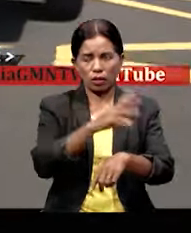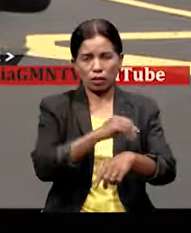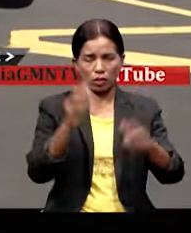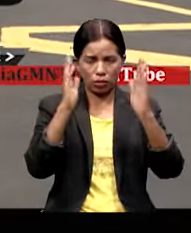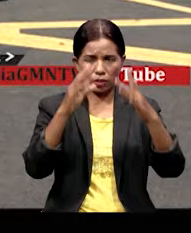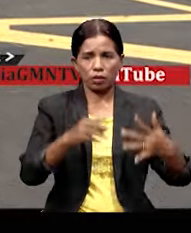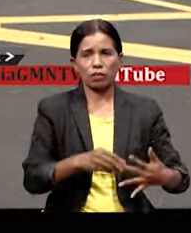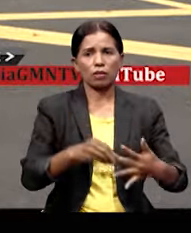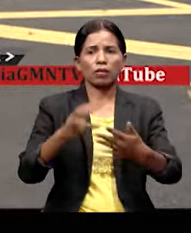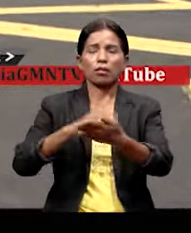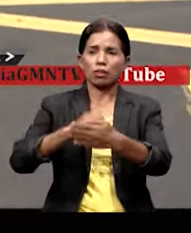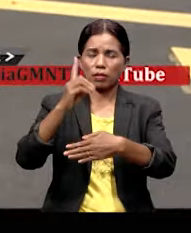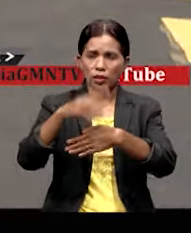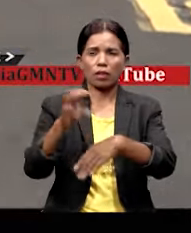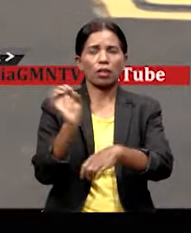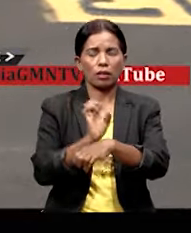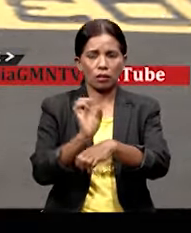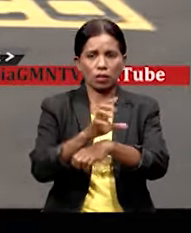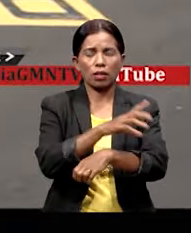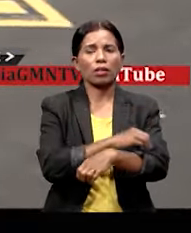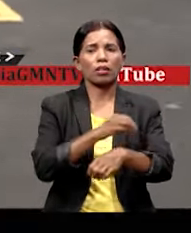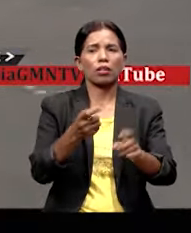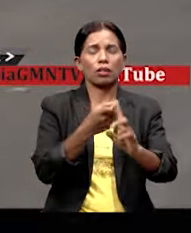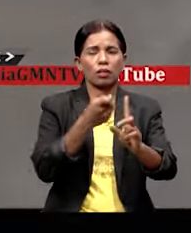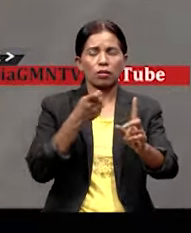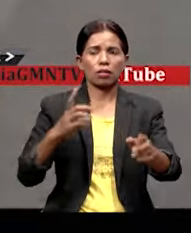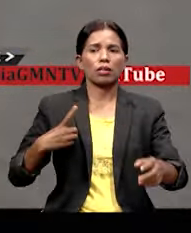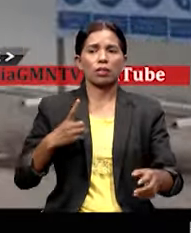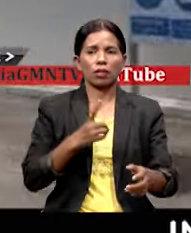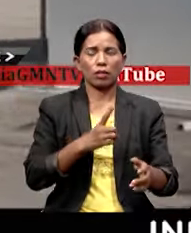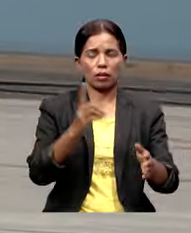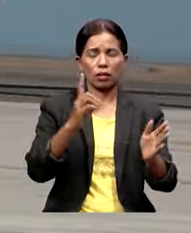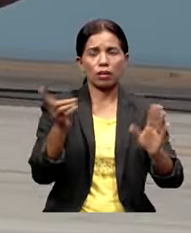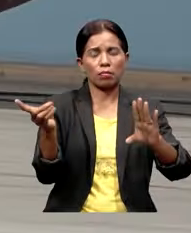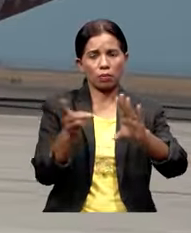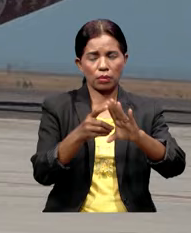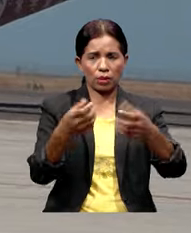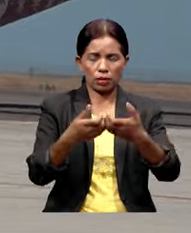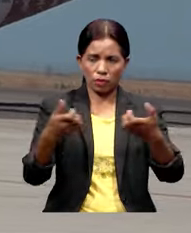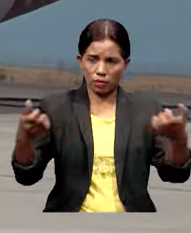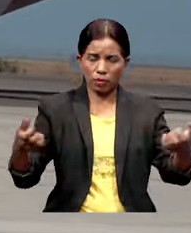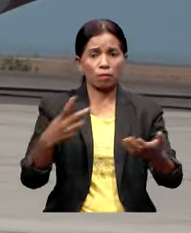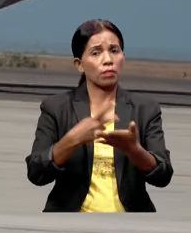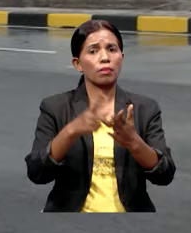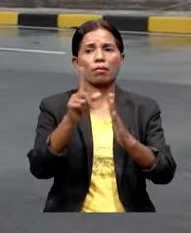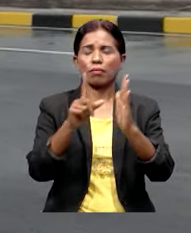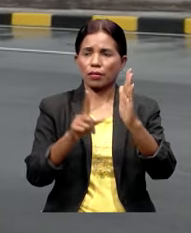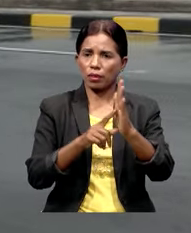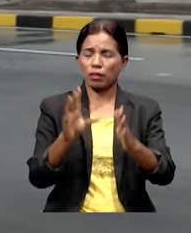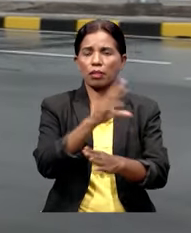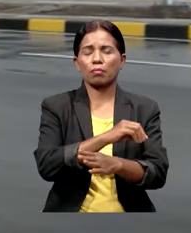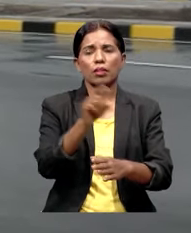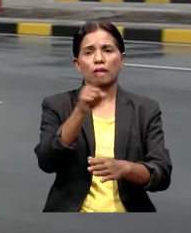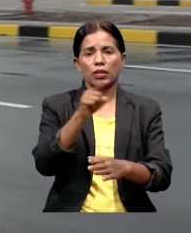especial desenvolvimento econômico, nebe delega o diploma nebe separado. Proposta alteração lei para EU no ZIMS,